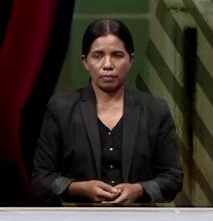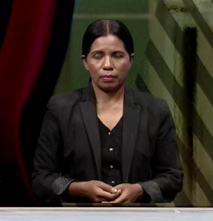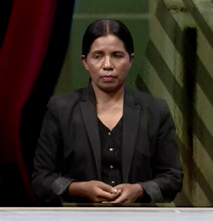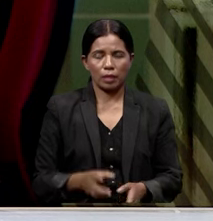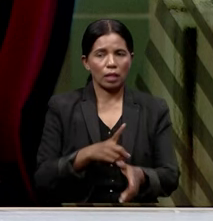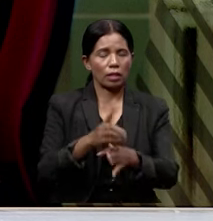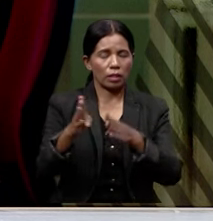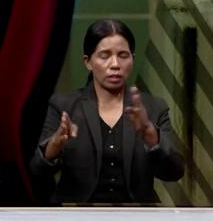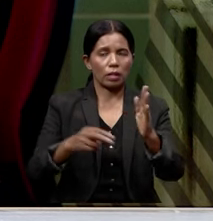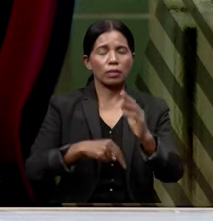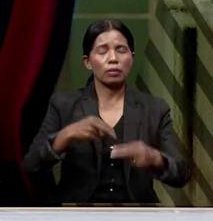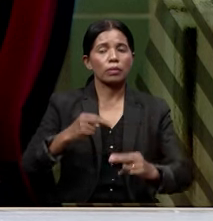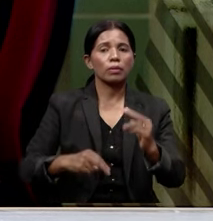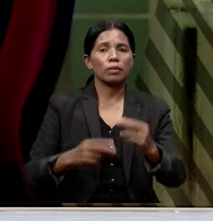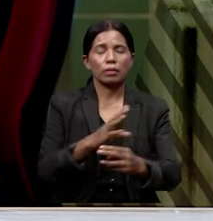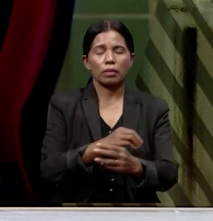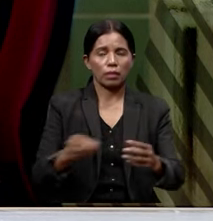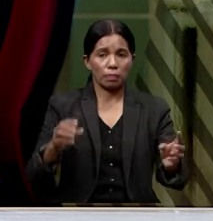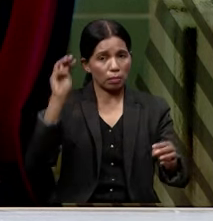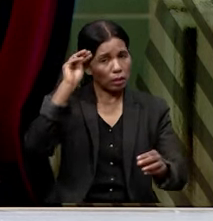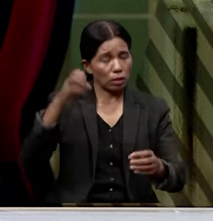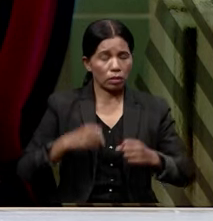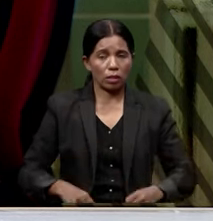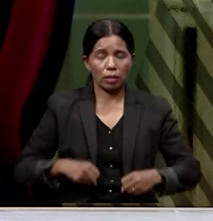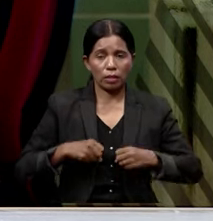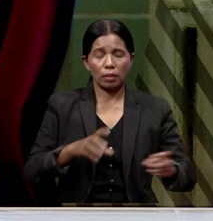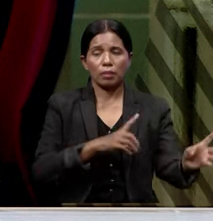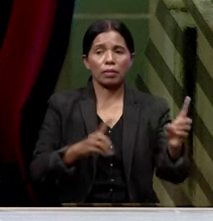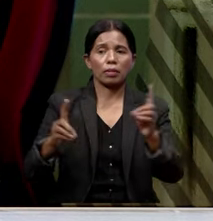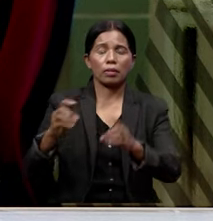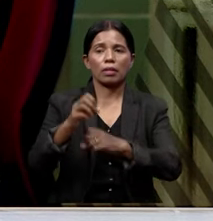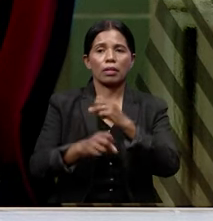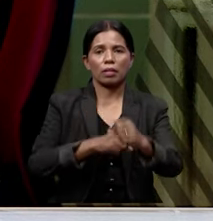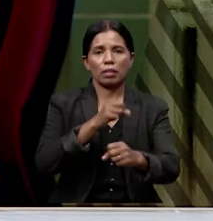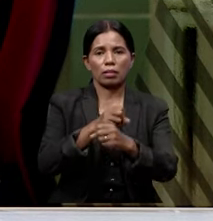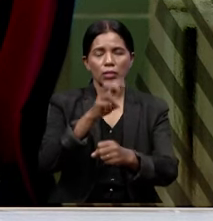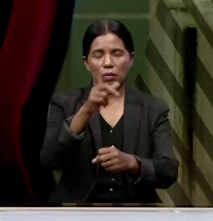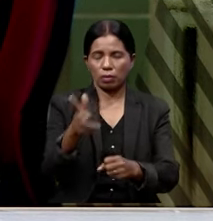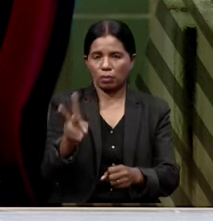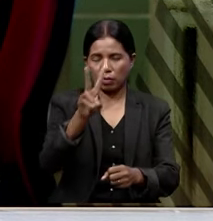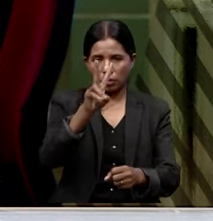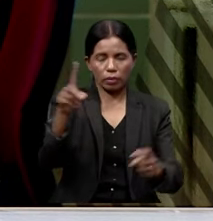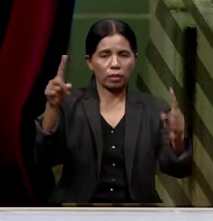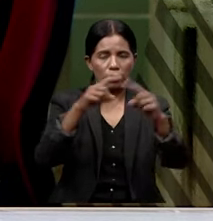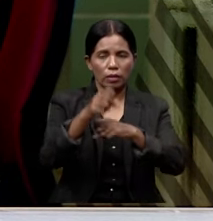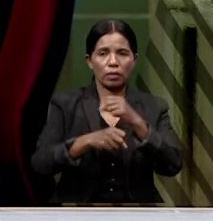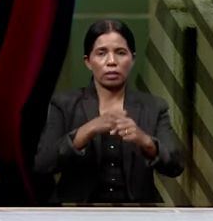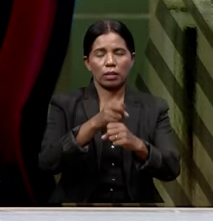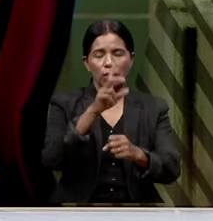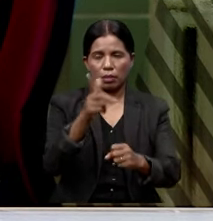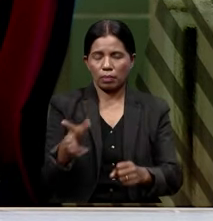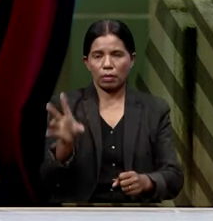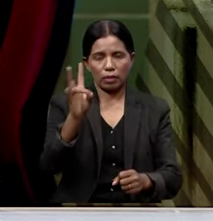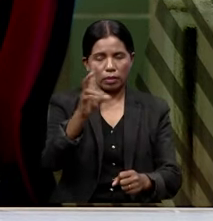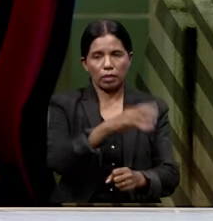Direção Nutrição do Ministério da Saúde implementa a Estratégia Nacional de Nutrição Tina Rihun Rua Ron Loresin Rua, to Tina Rihun Rua Ron Loresin Neng, a to